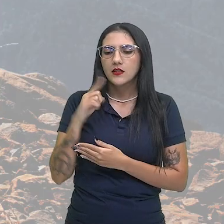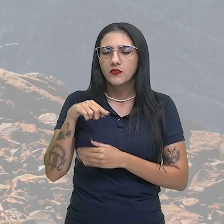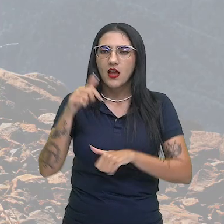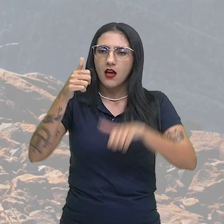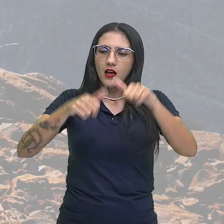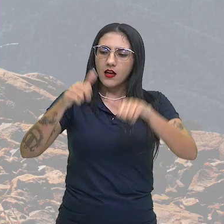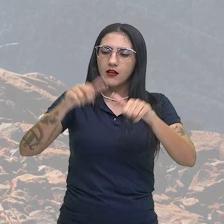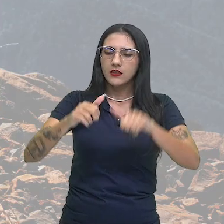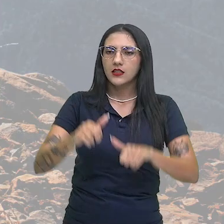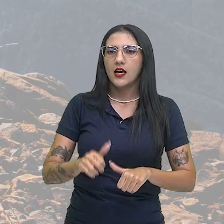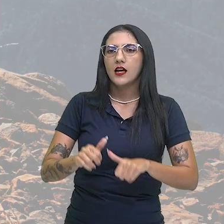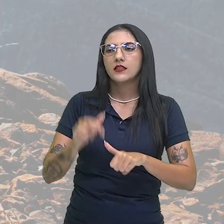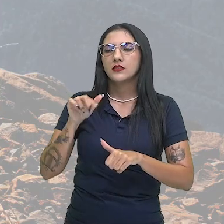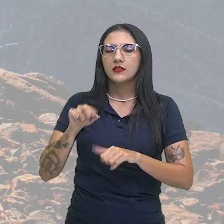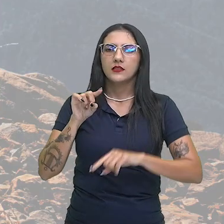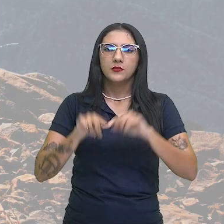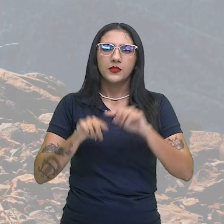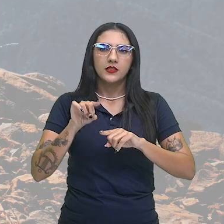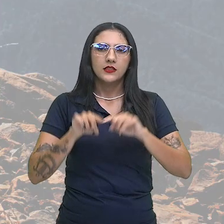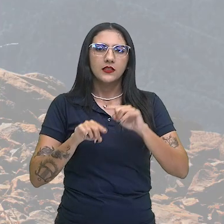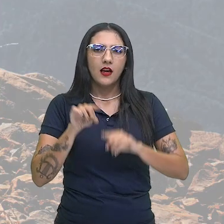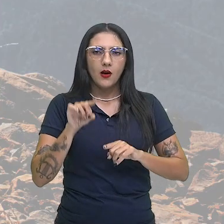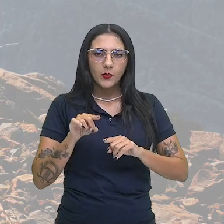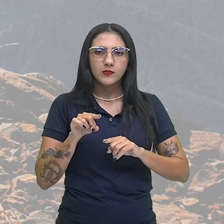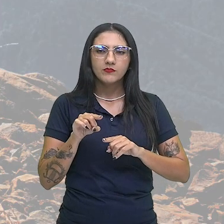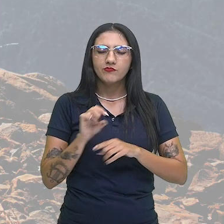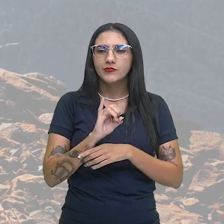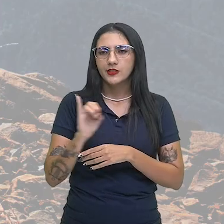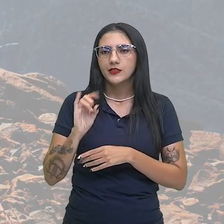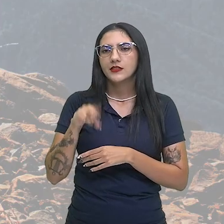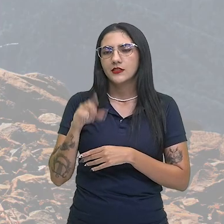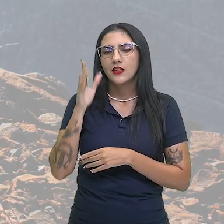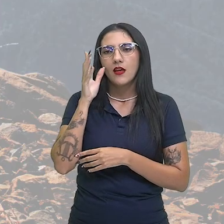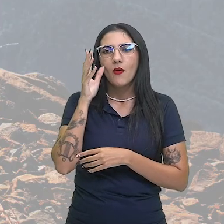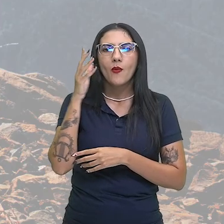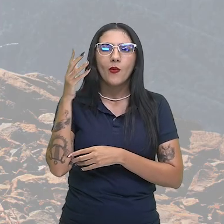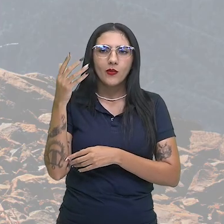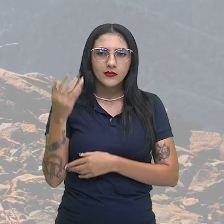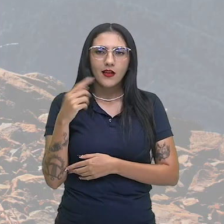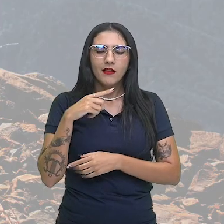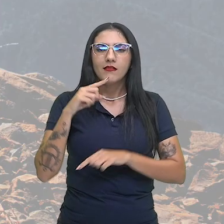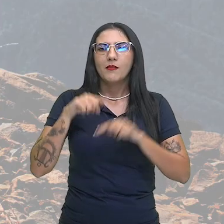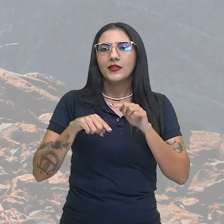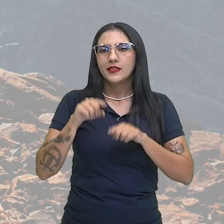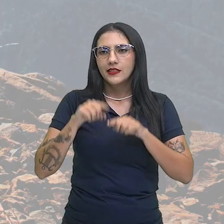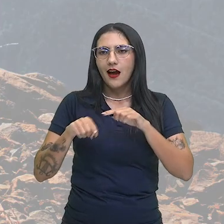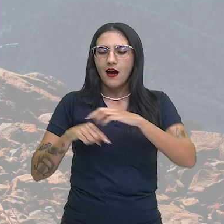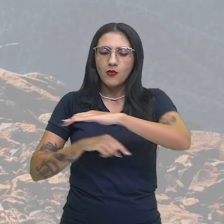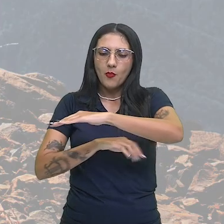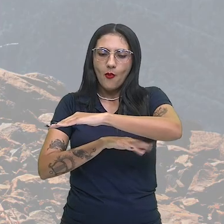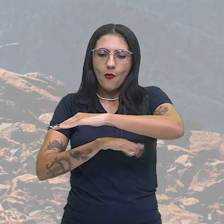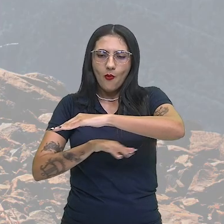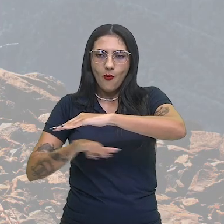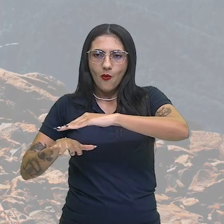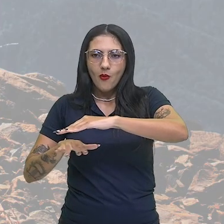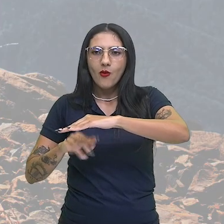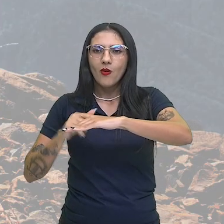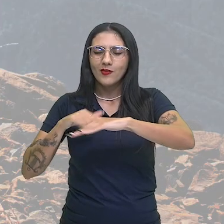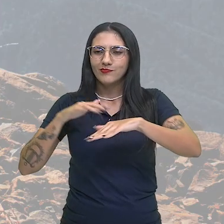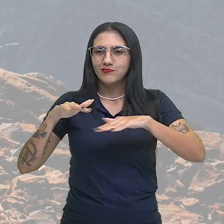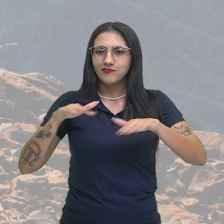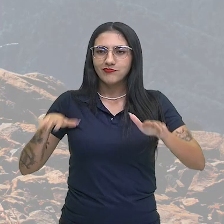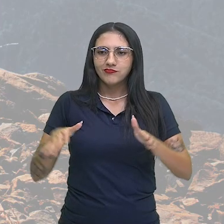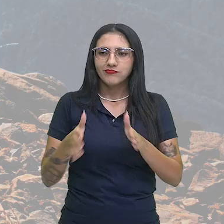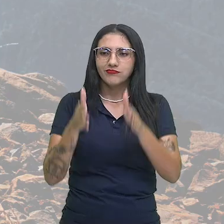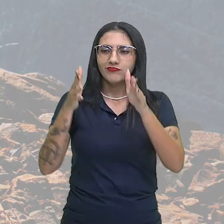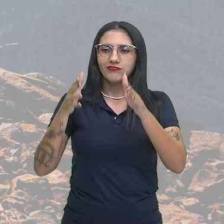do que tem lá dentro, né? Quando um vulcão vem em erupção, manda o magma, manda a lava para fora, aí dá para saber mais ou